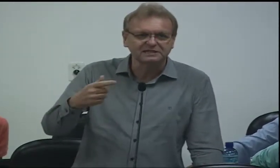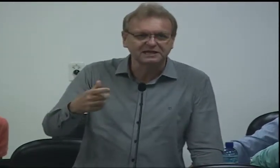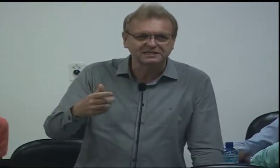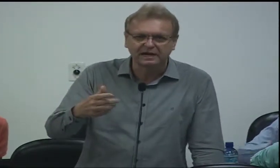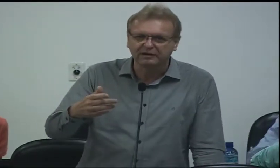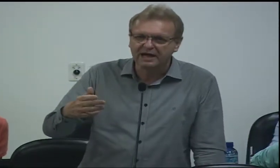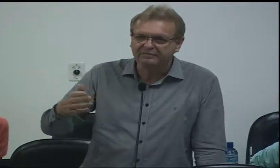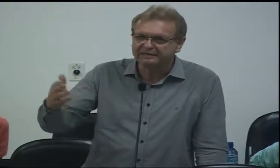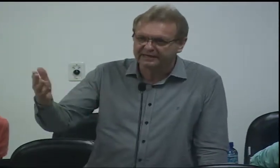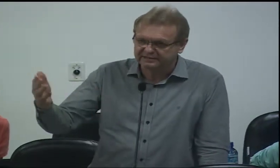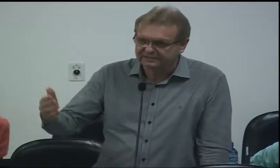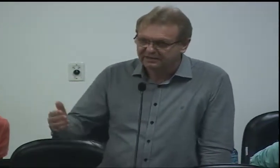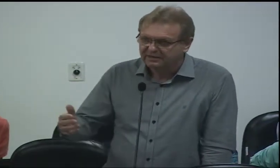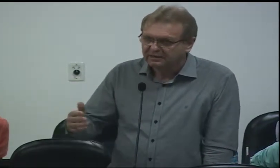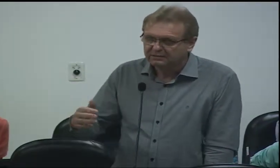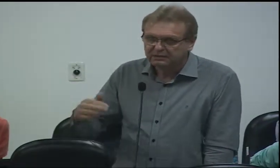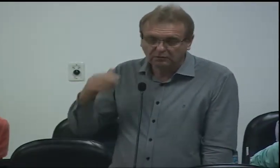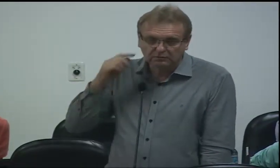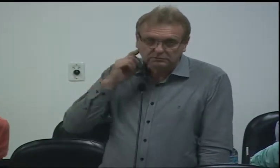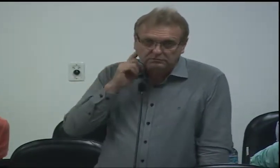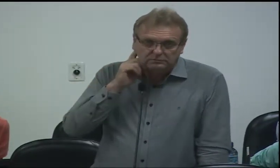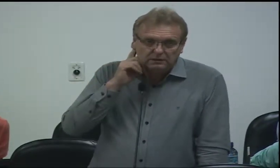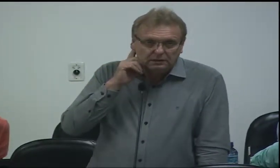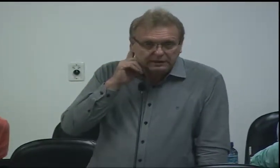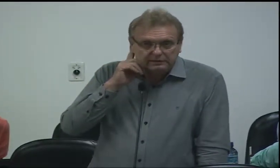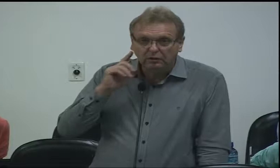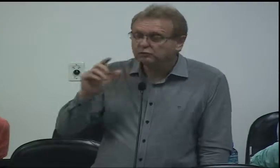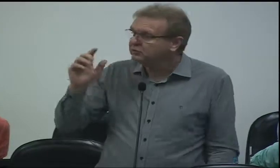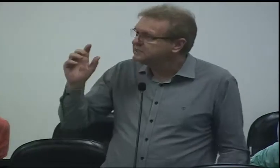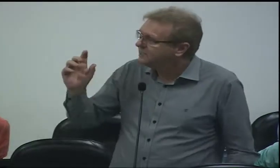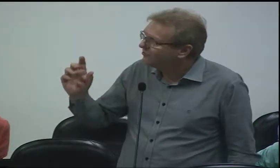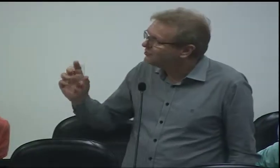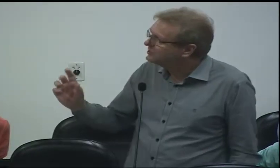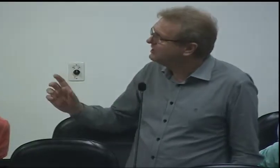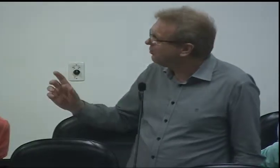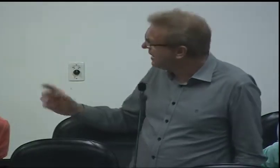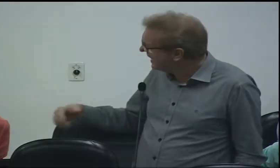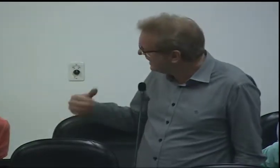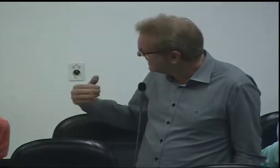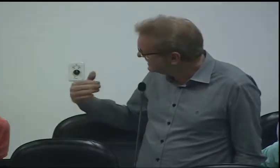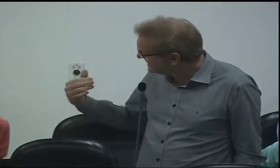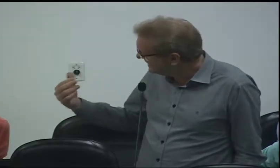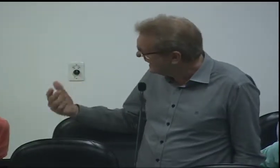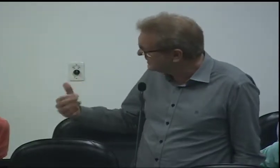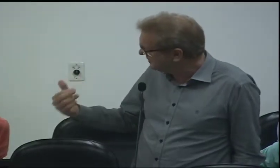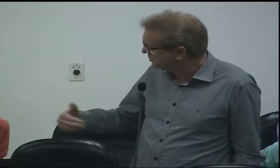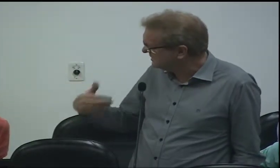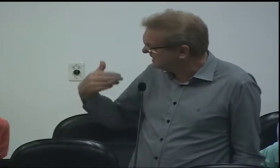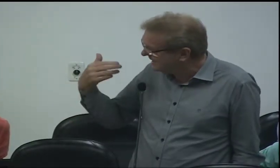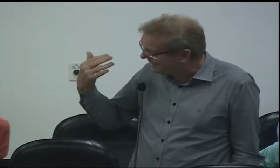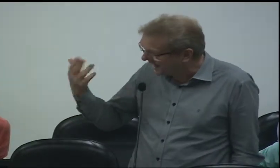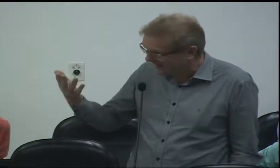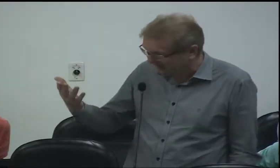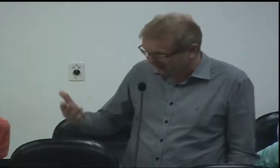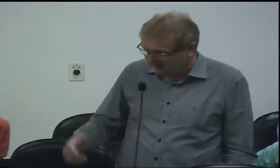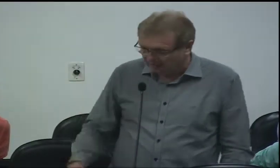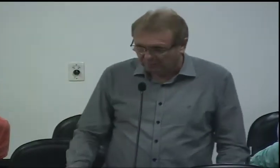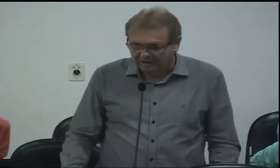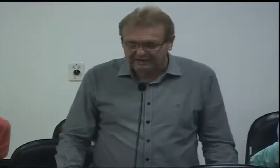serviço terceirizado, ganhava 3. Então, e não estou dizendo com isso que não merece as pessoas